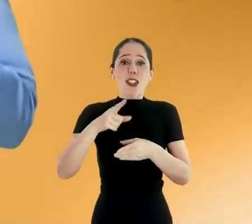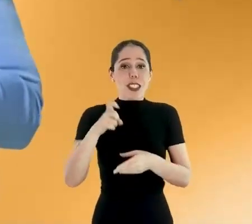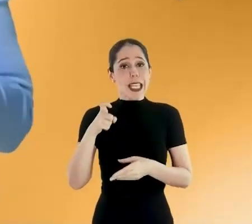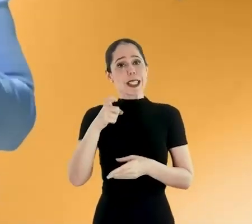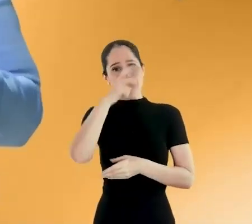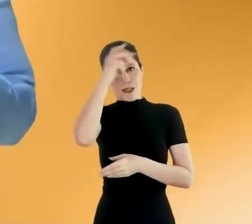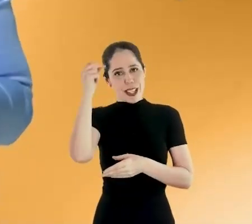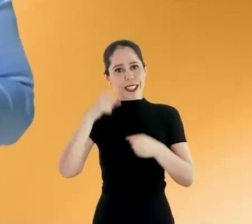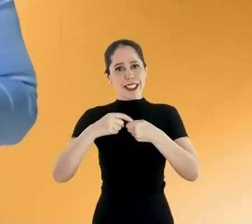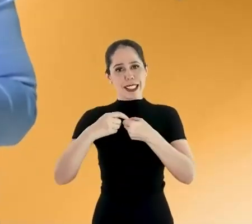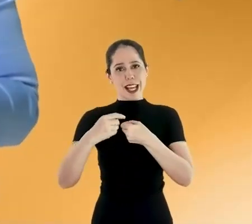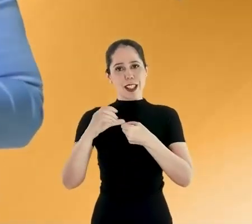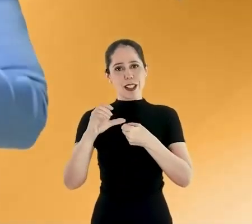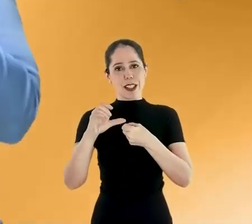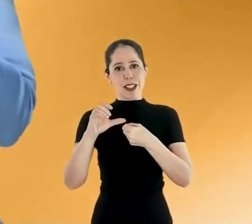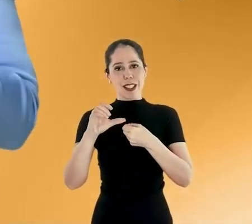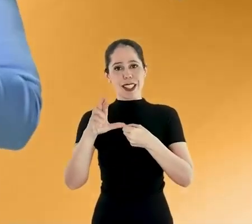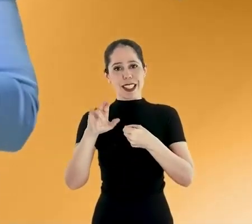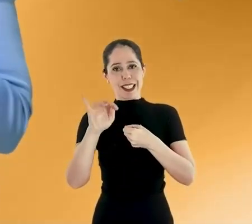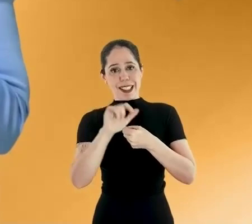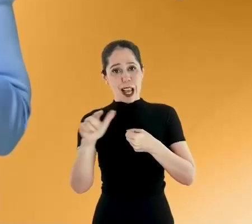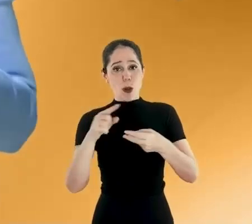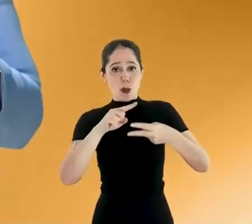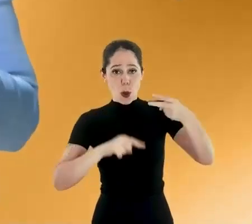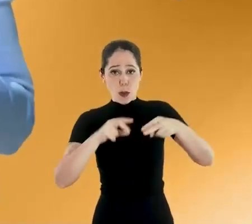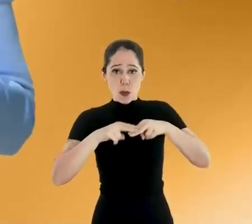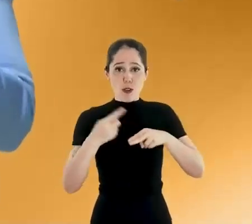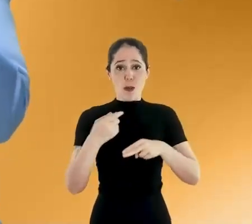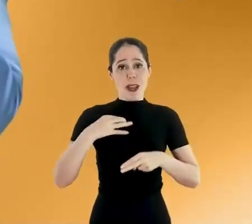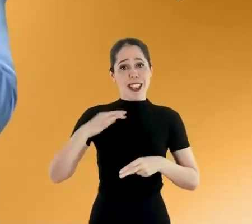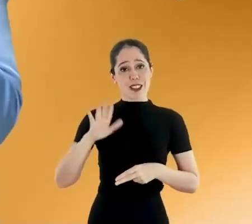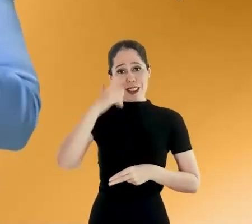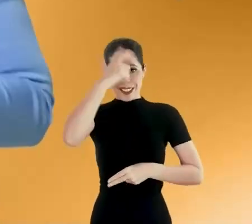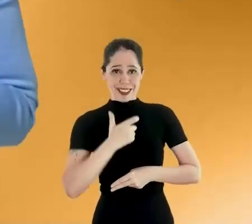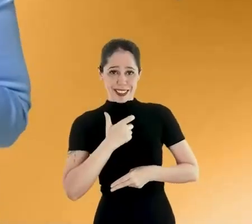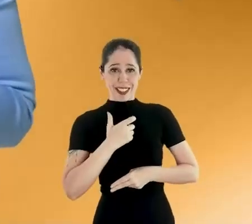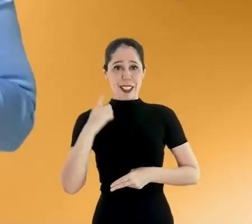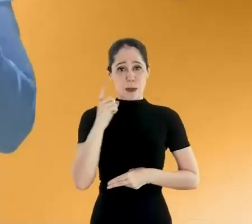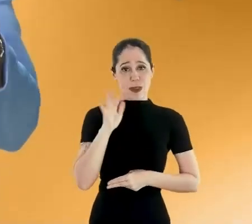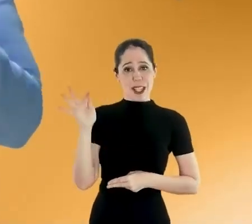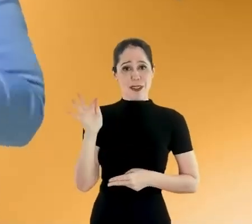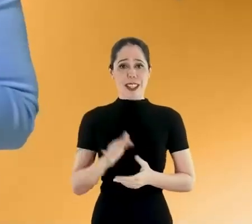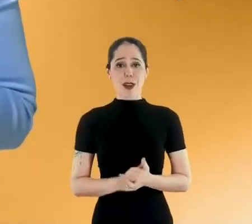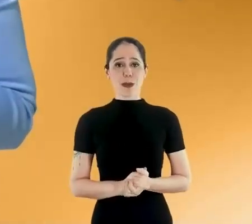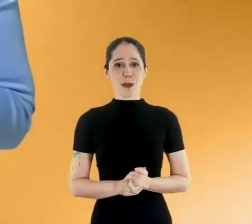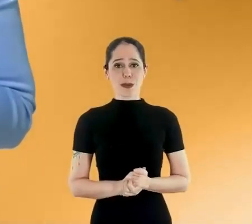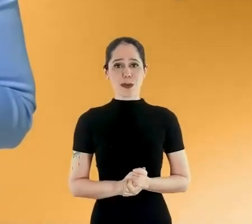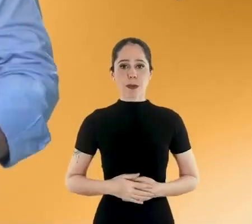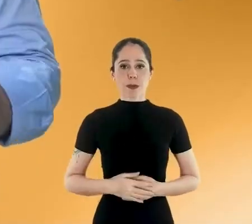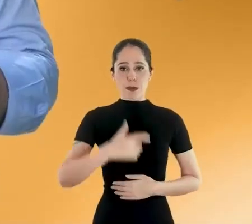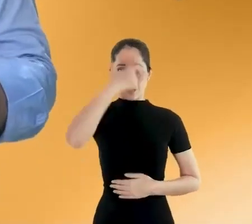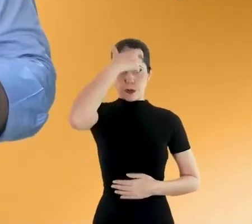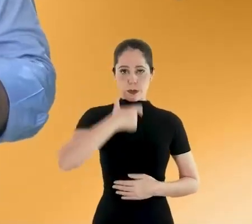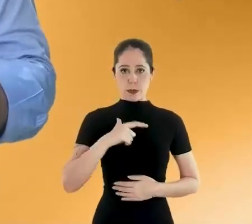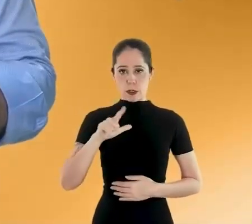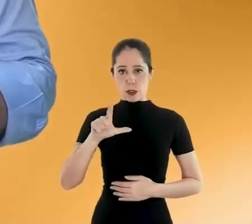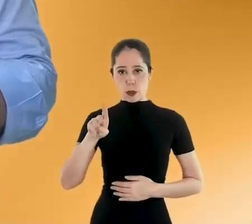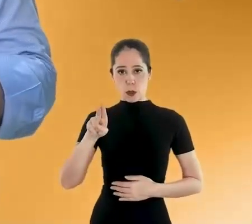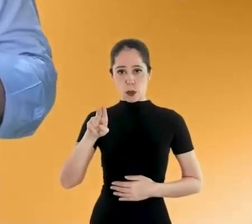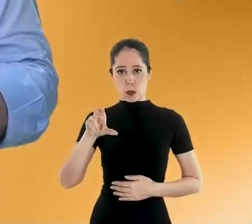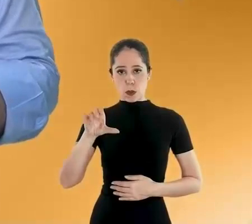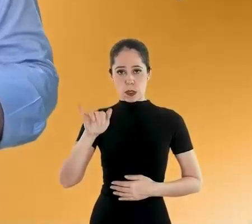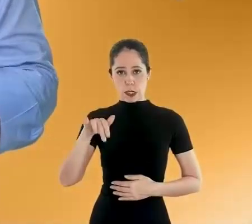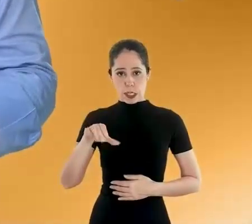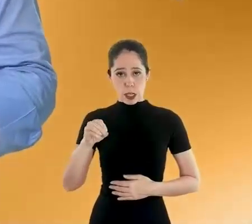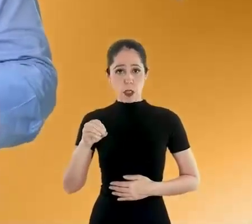sul, vote na ex-prefeita de Cristal. Dois motivos, uma só candidata, Fábia Richter, deputada federal. Luciano